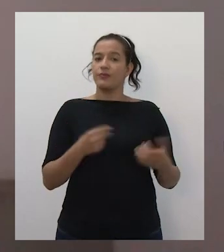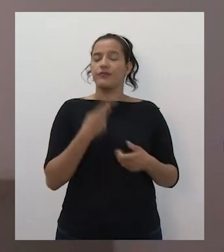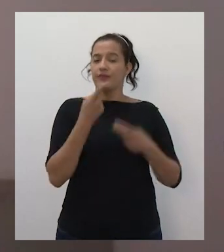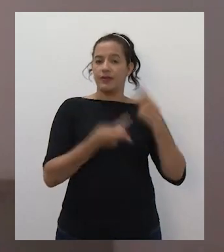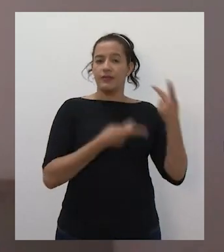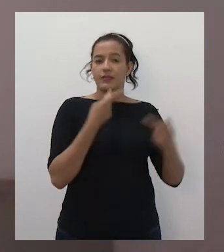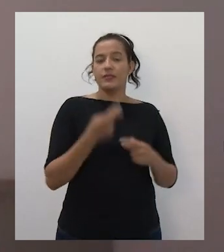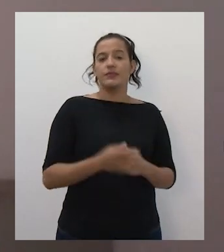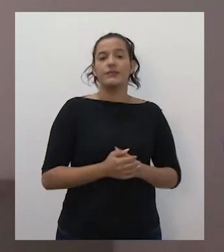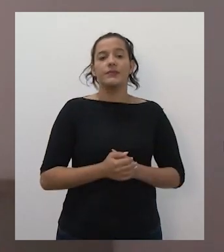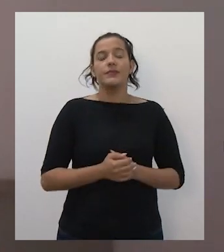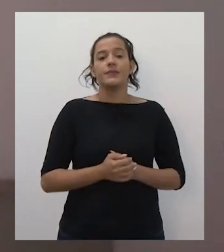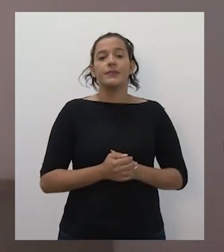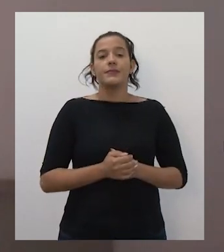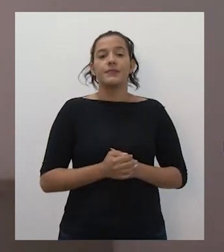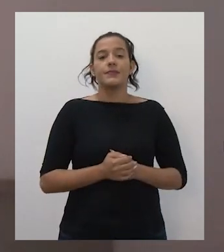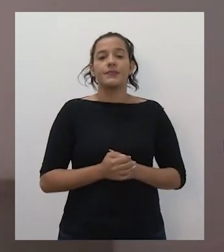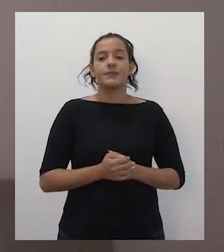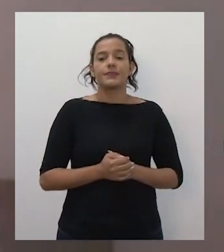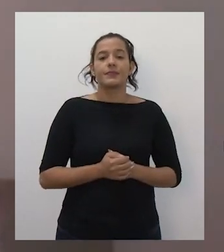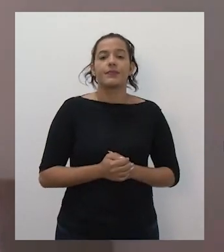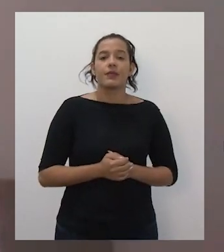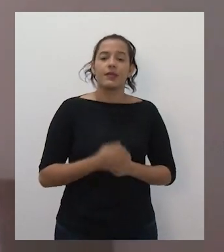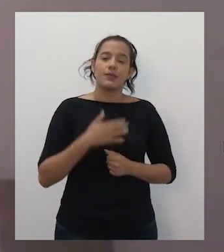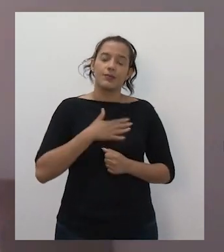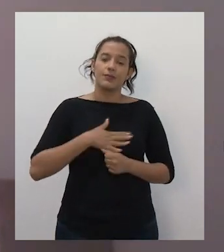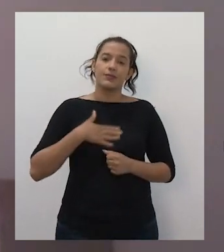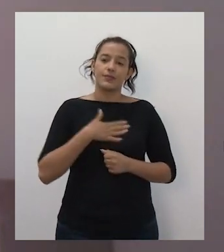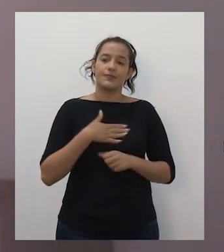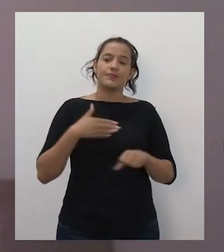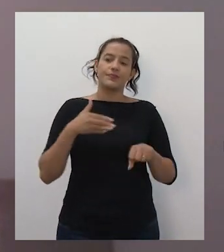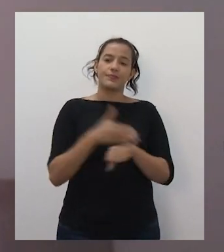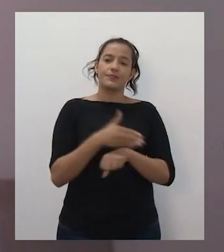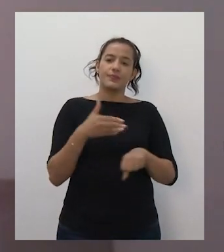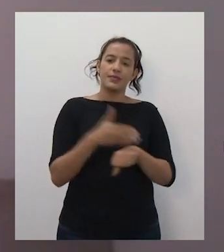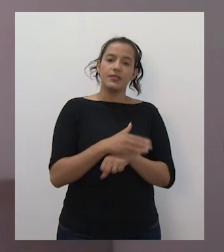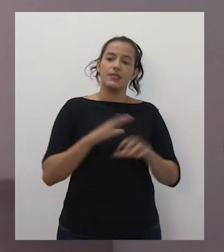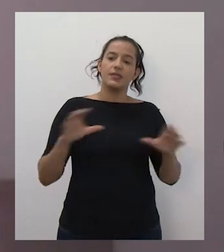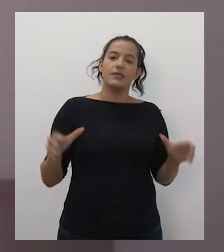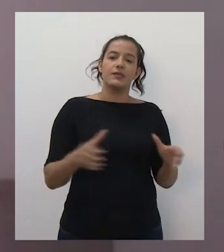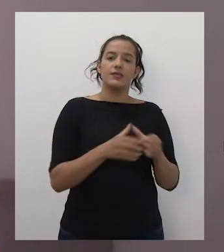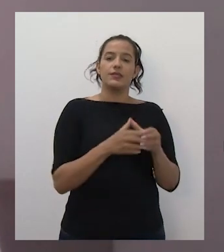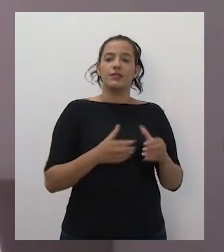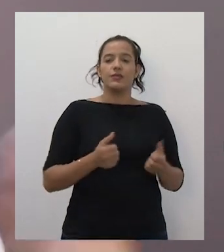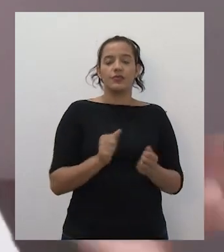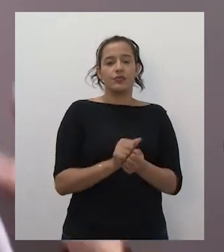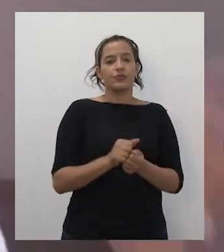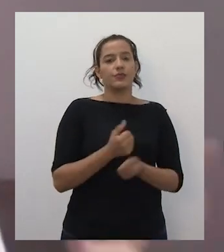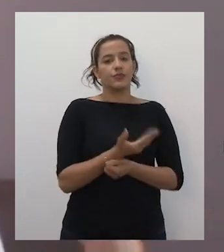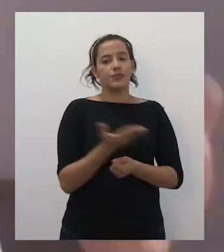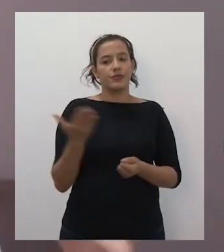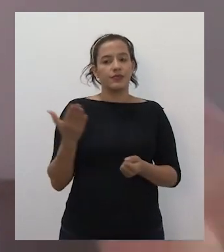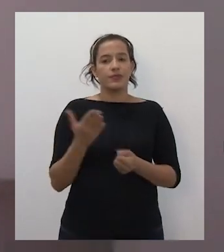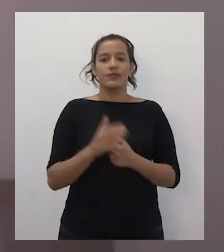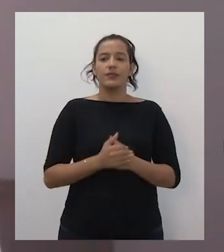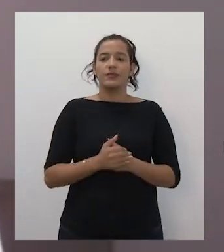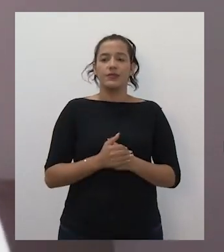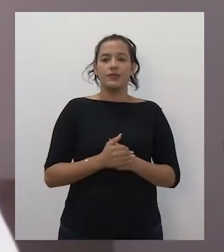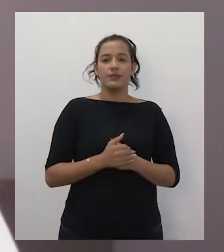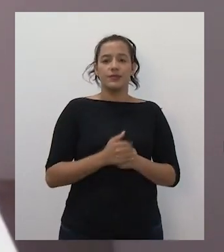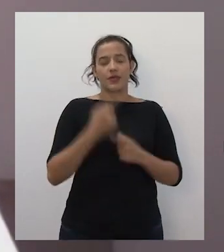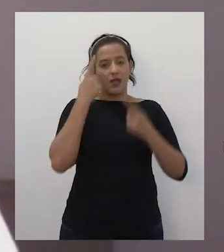Então, eu gostaria de participar aí desses momentos, Newton, que você traz aí, que você traz as